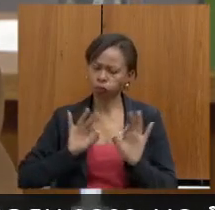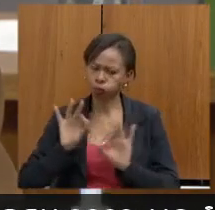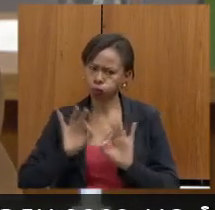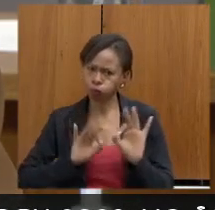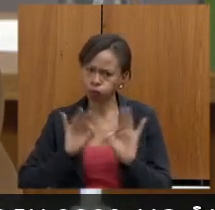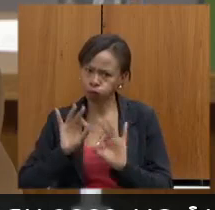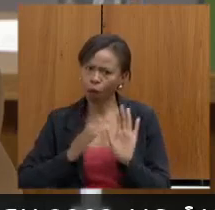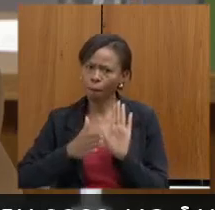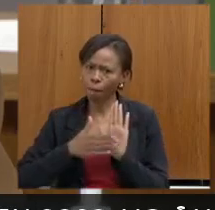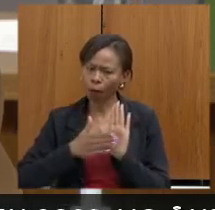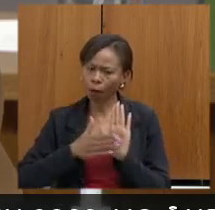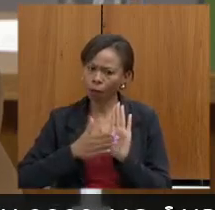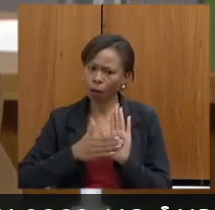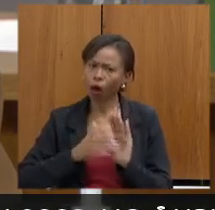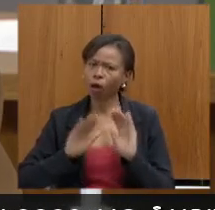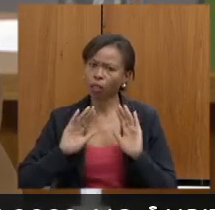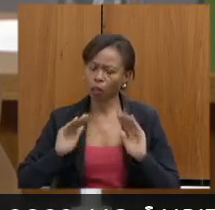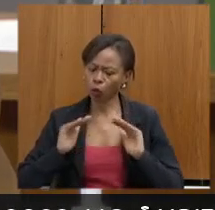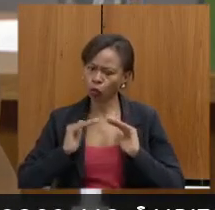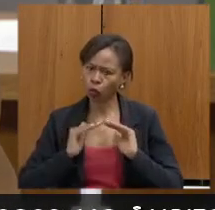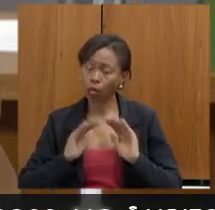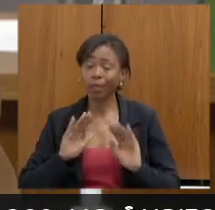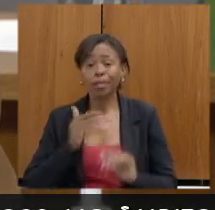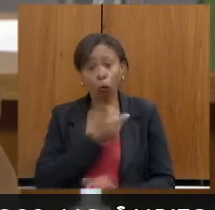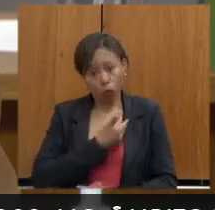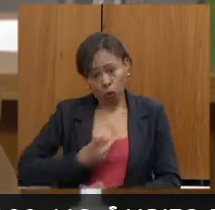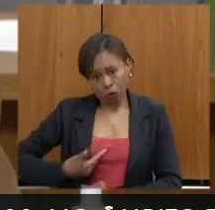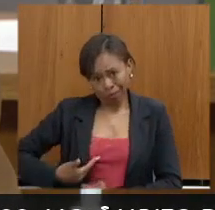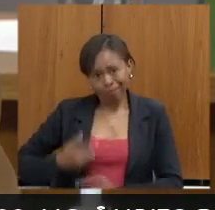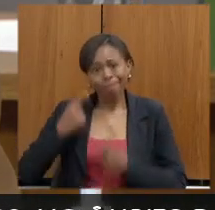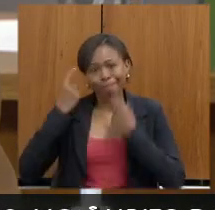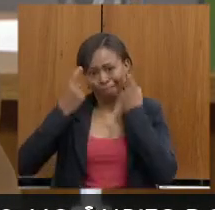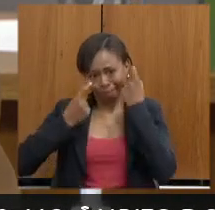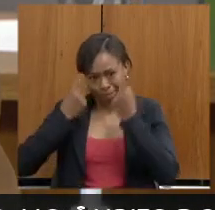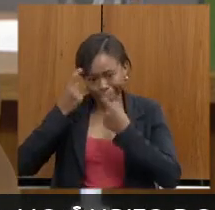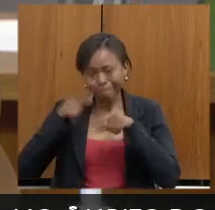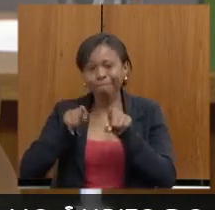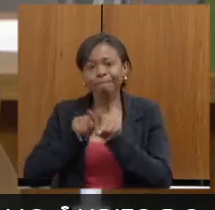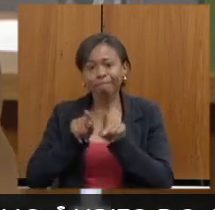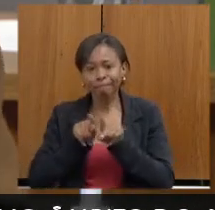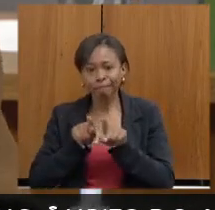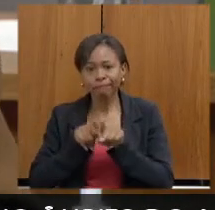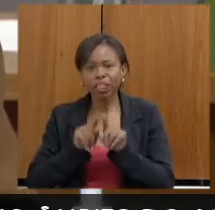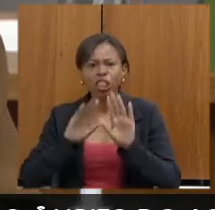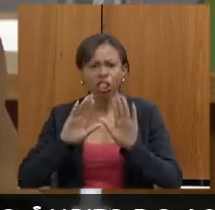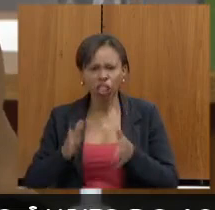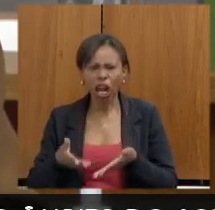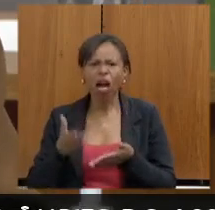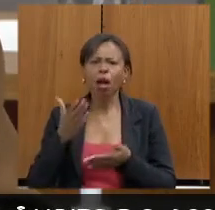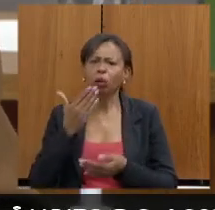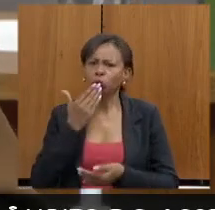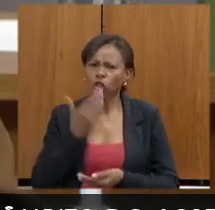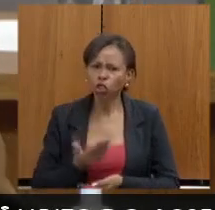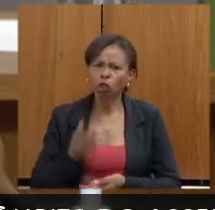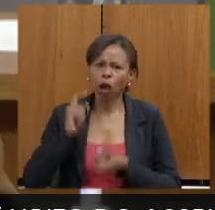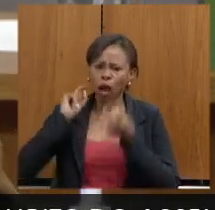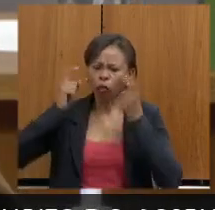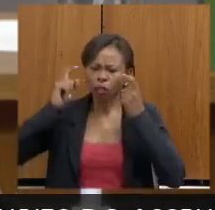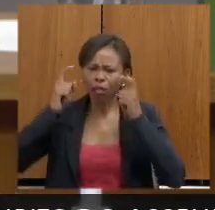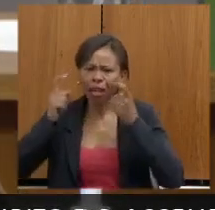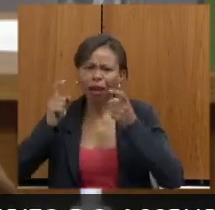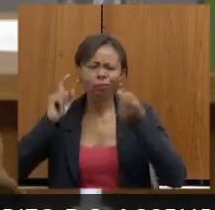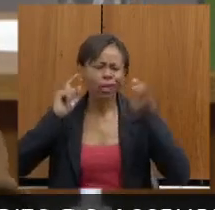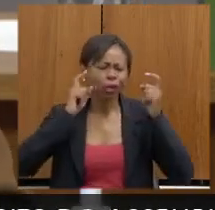também o governo do estado também está preocupado e já demandou várias reuniões nossa né para gente chegar